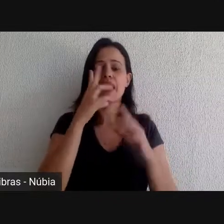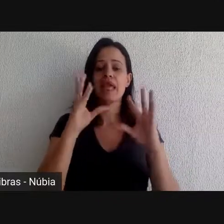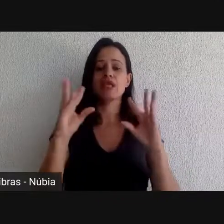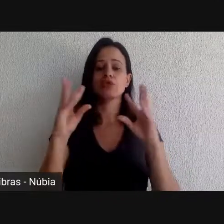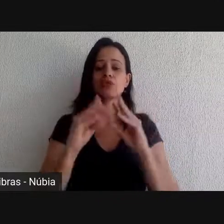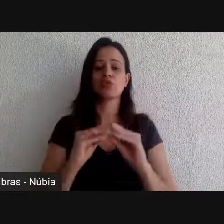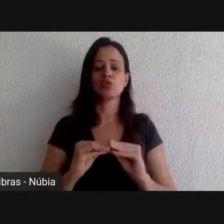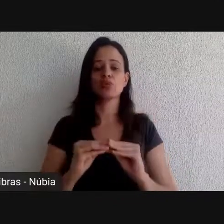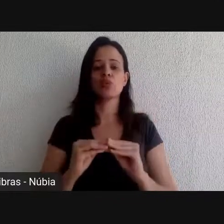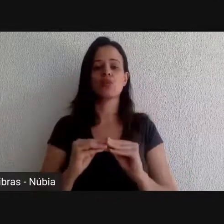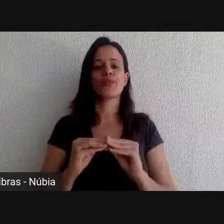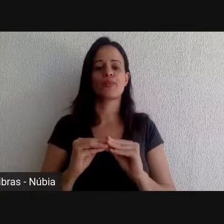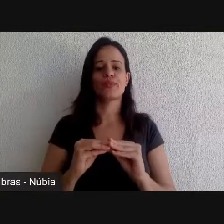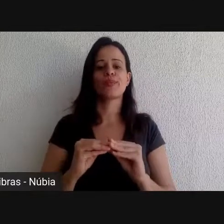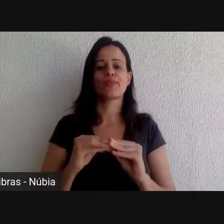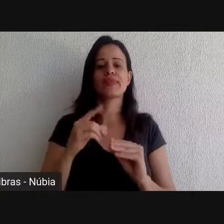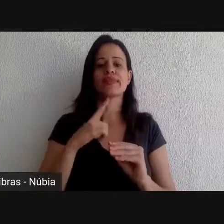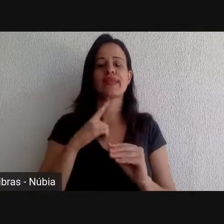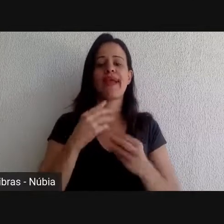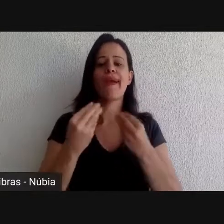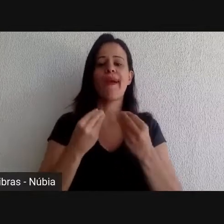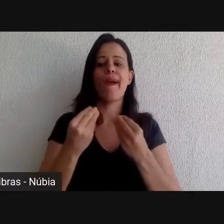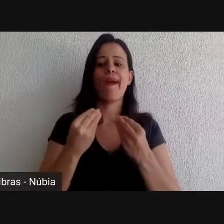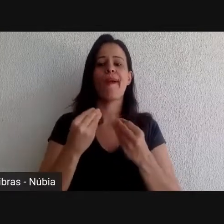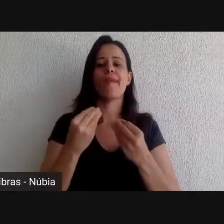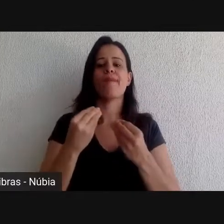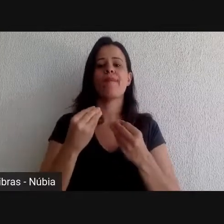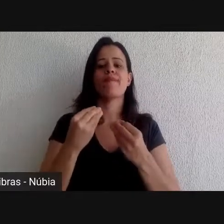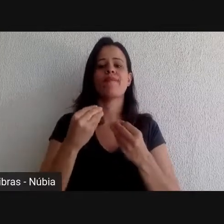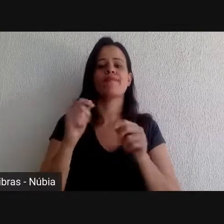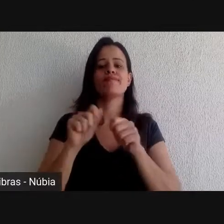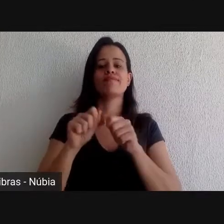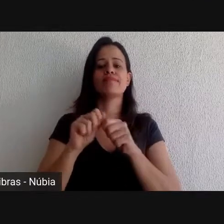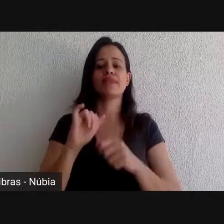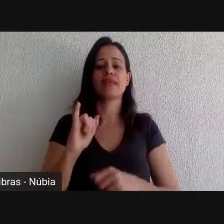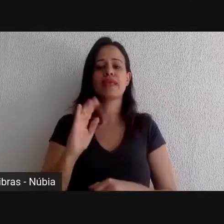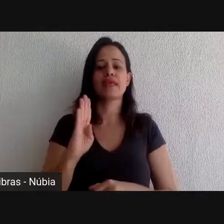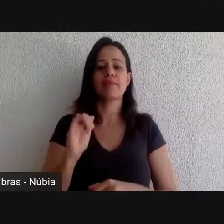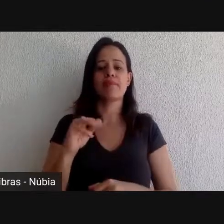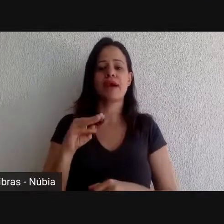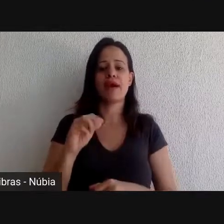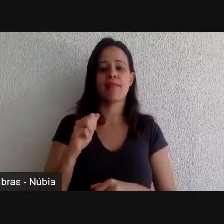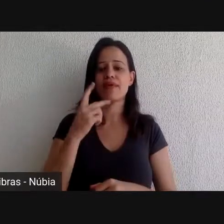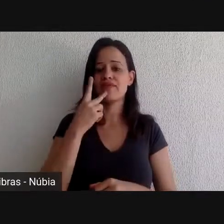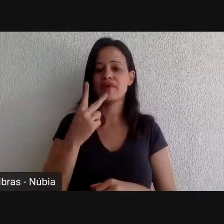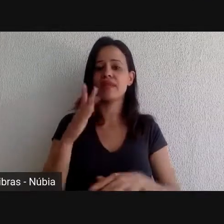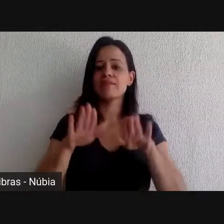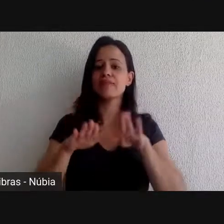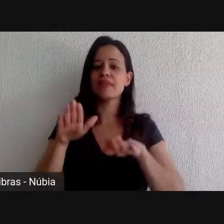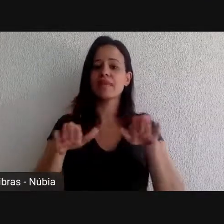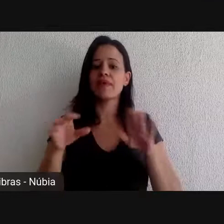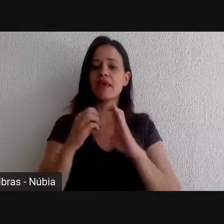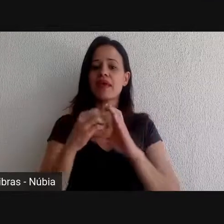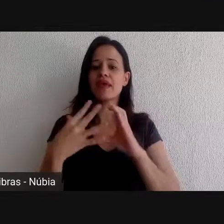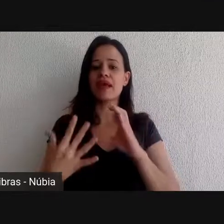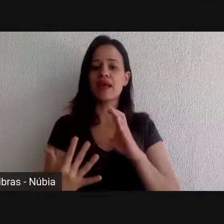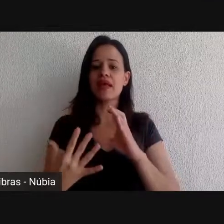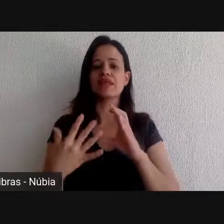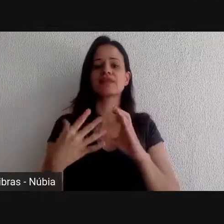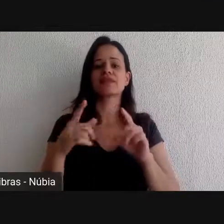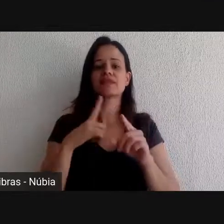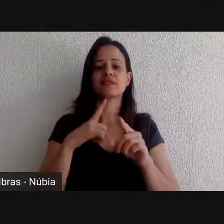quero implantar o empreendimento X. E com base nisso, o IBAMA vai dizer, ok, dependendo das características do empreendimento,